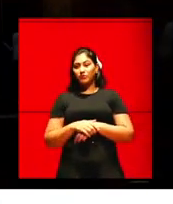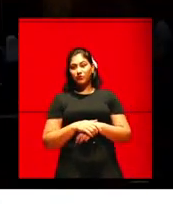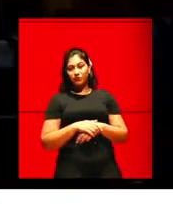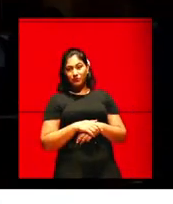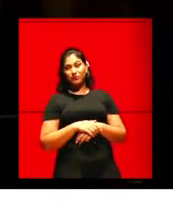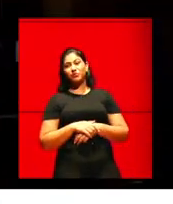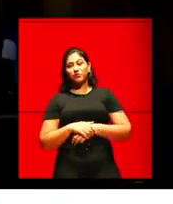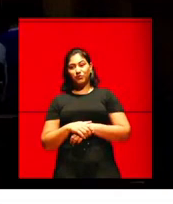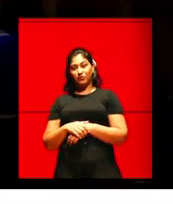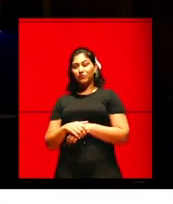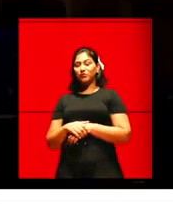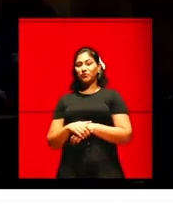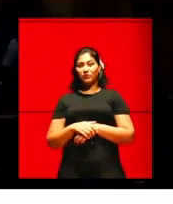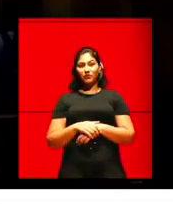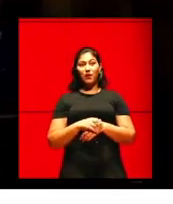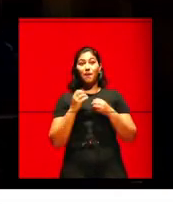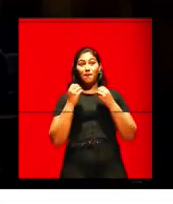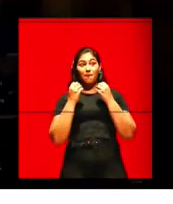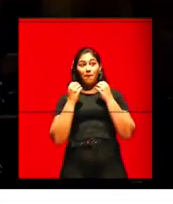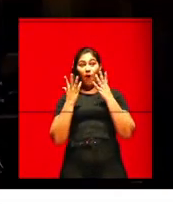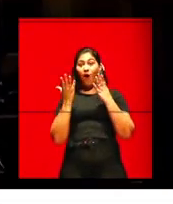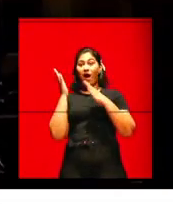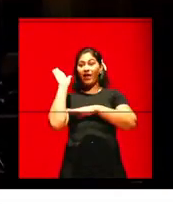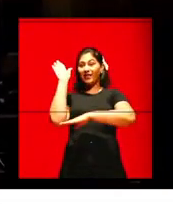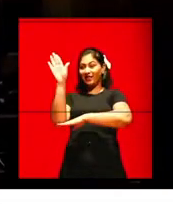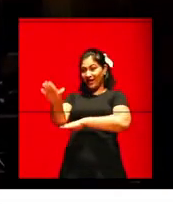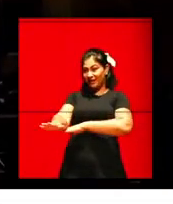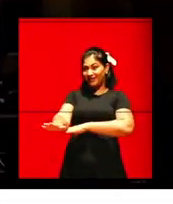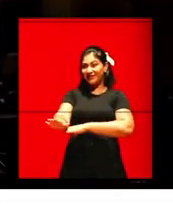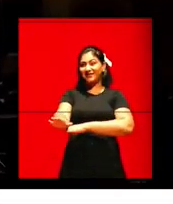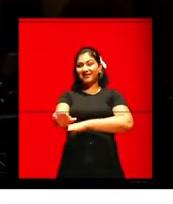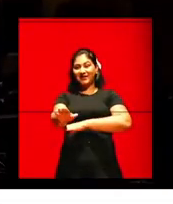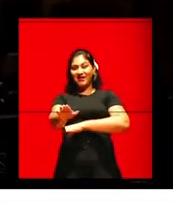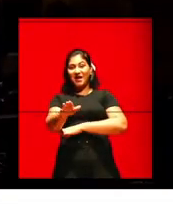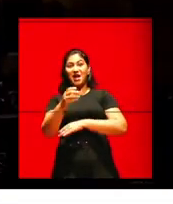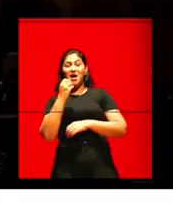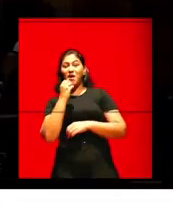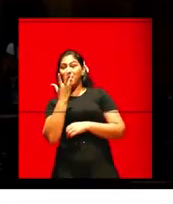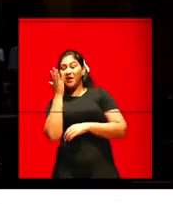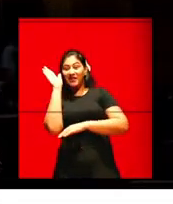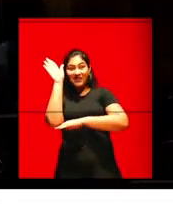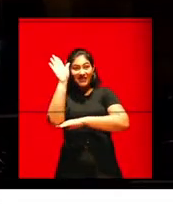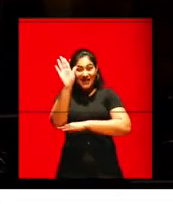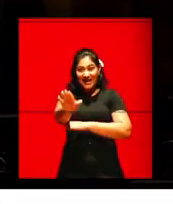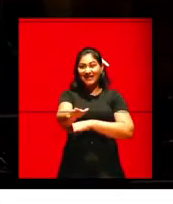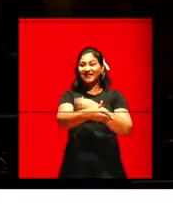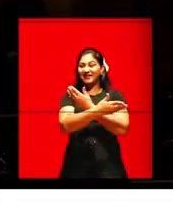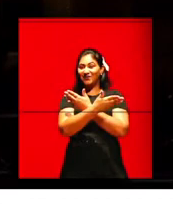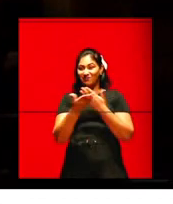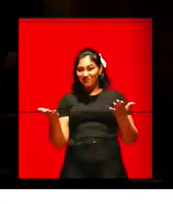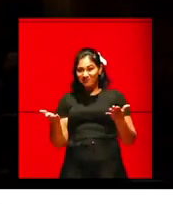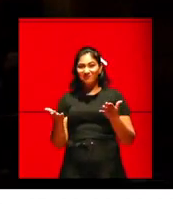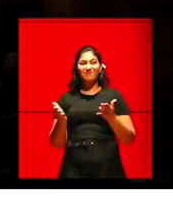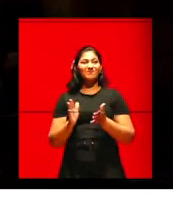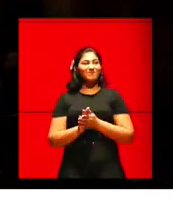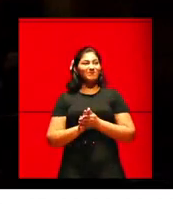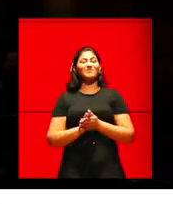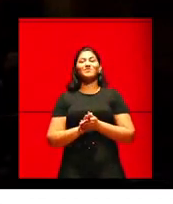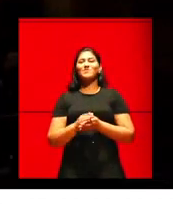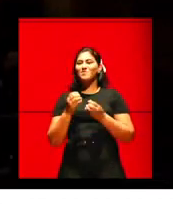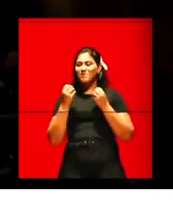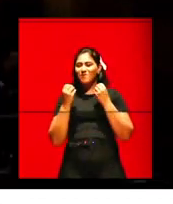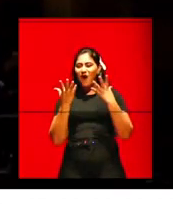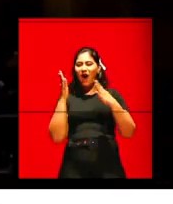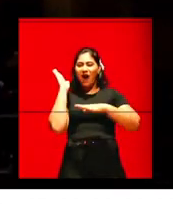Meninos, muito boa tarde. Boa tarde, pessoas. Não ouvi. Boa